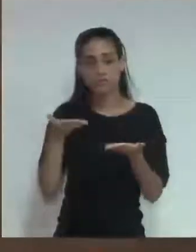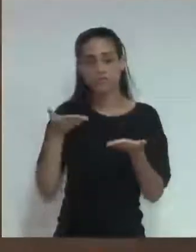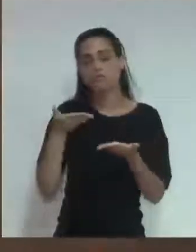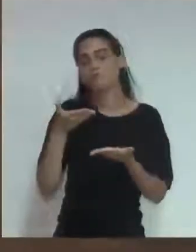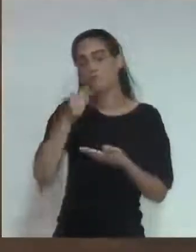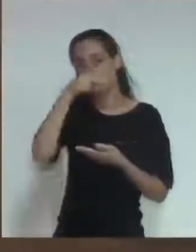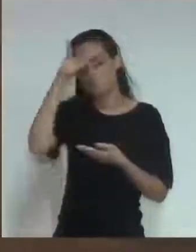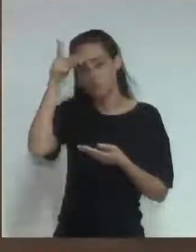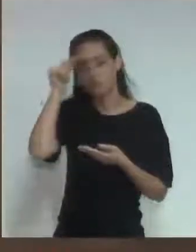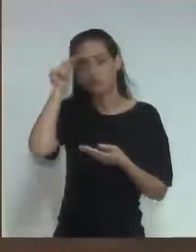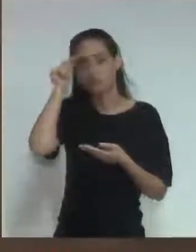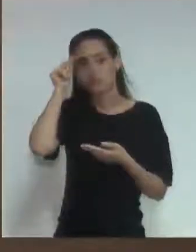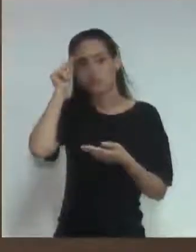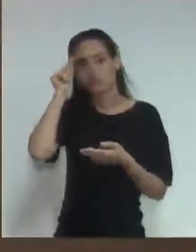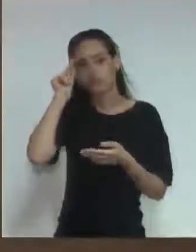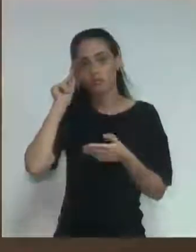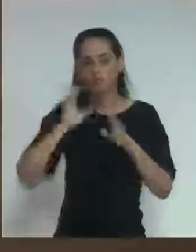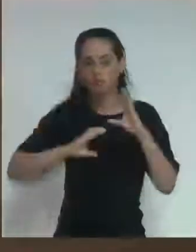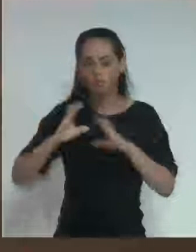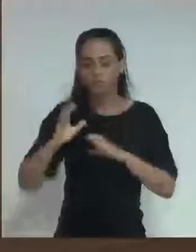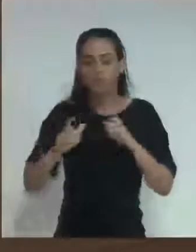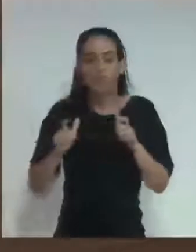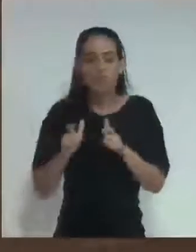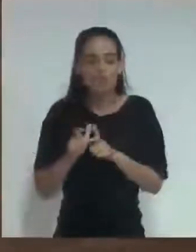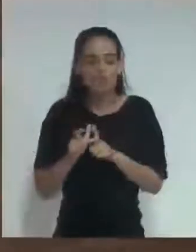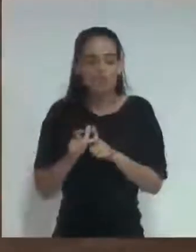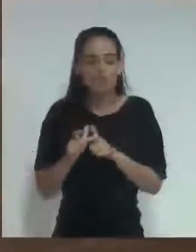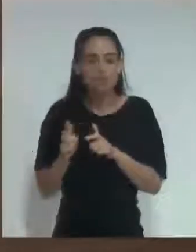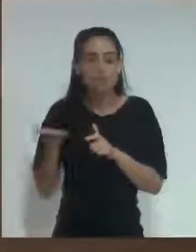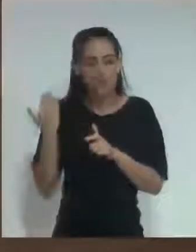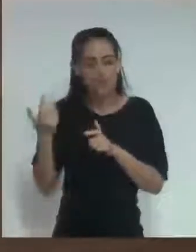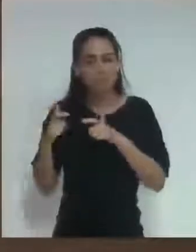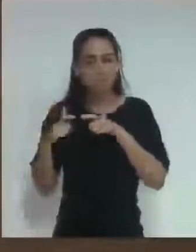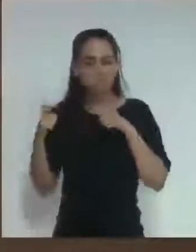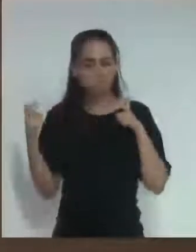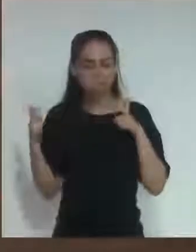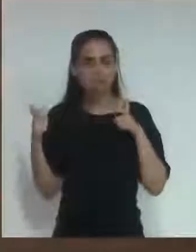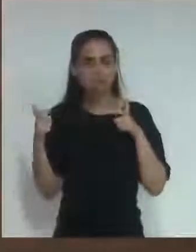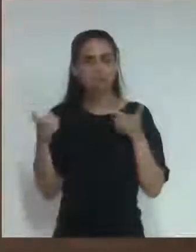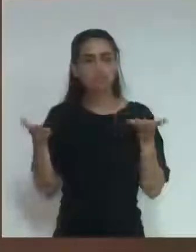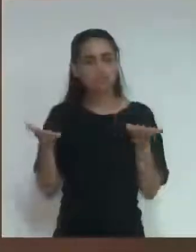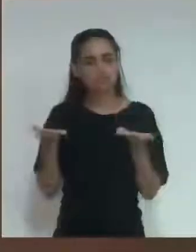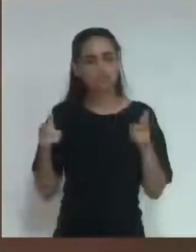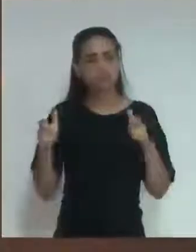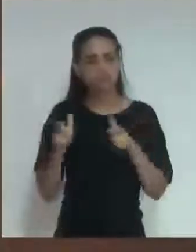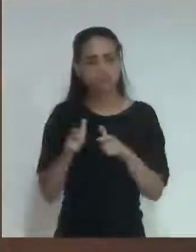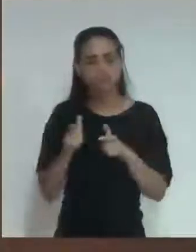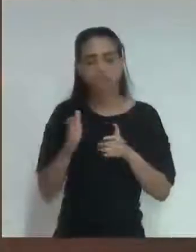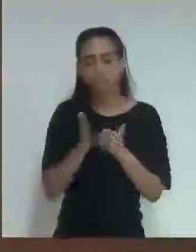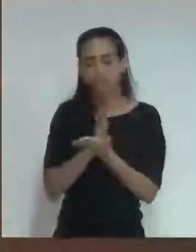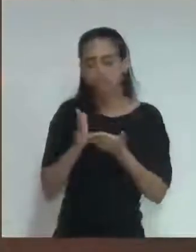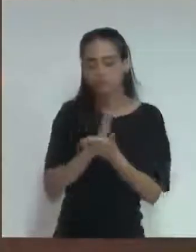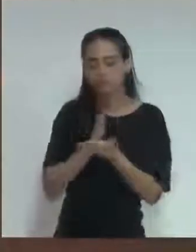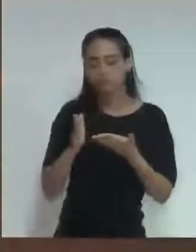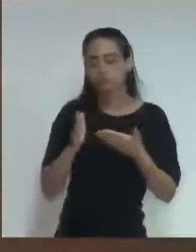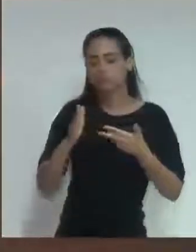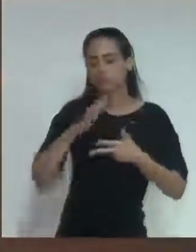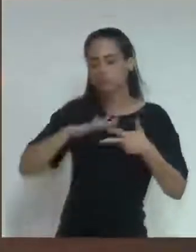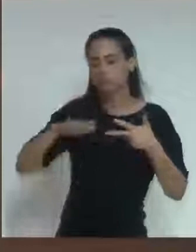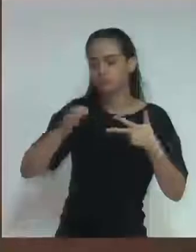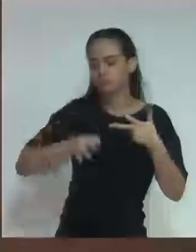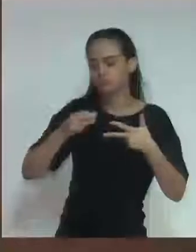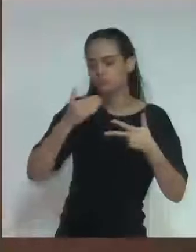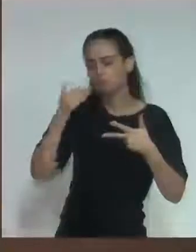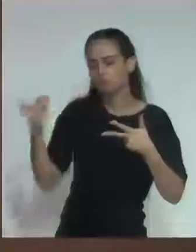cargos de confiança ocupados. Já era, teve 100 e tantos cargos por decisão judicial demitido e outros posteriormente. É